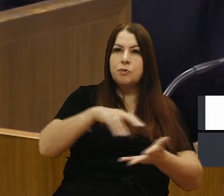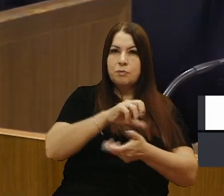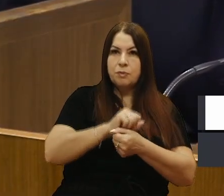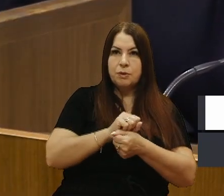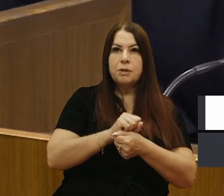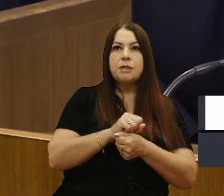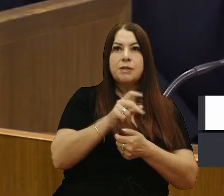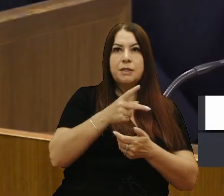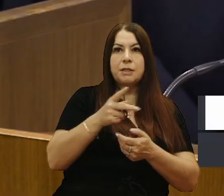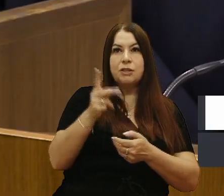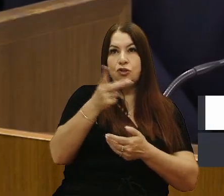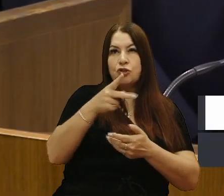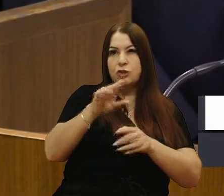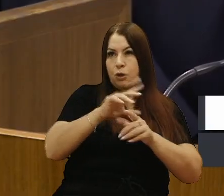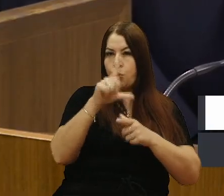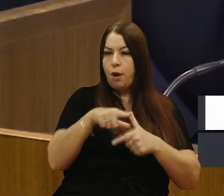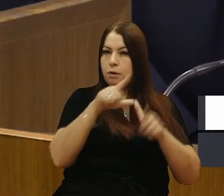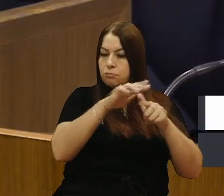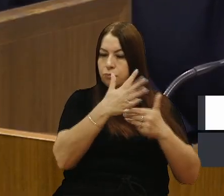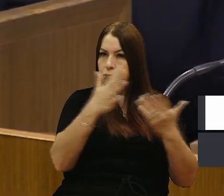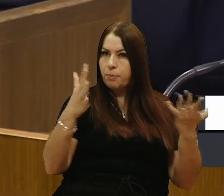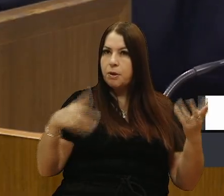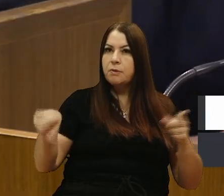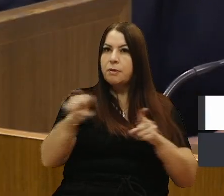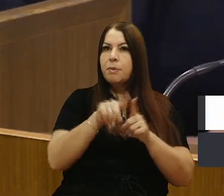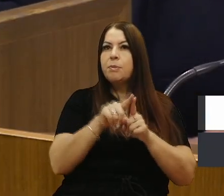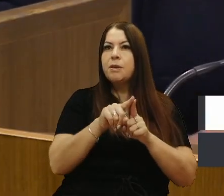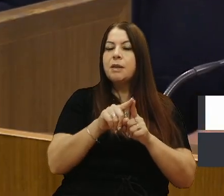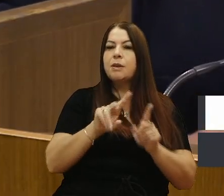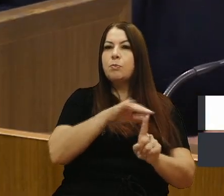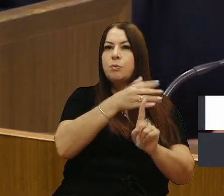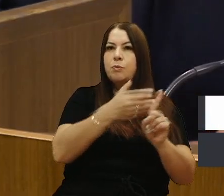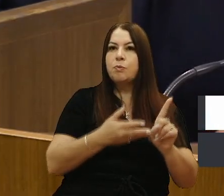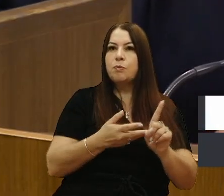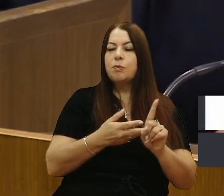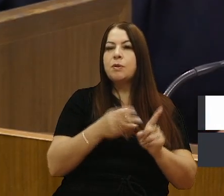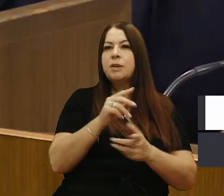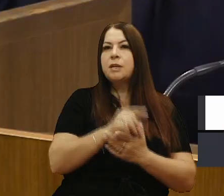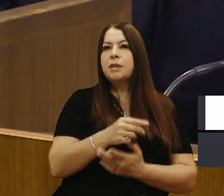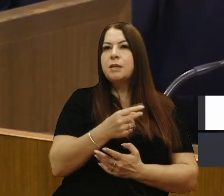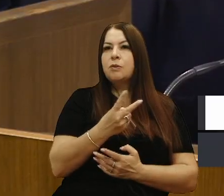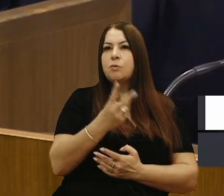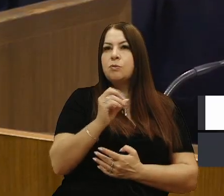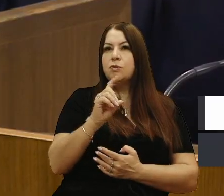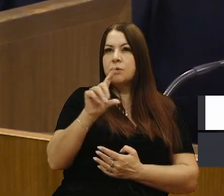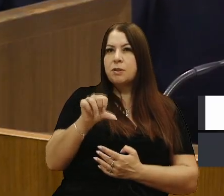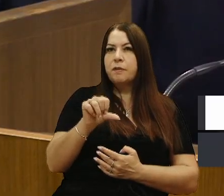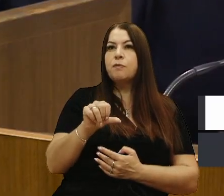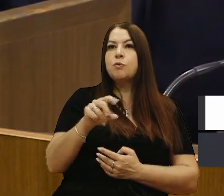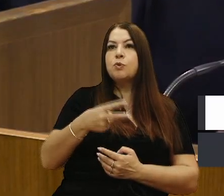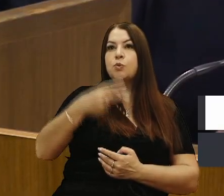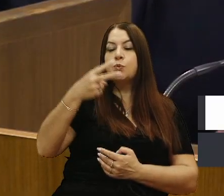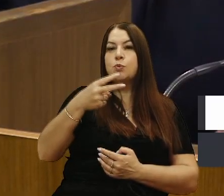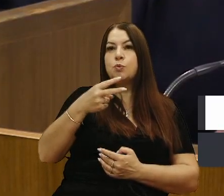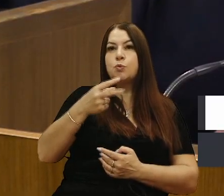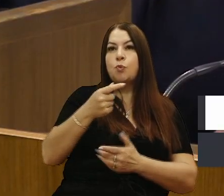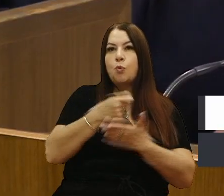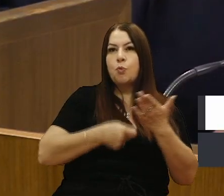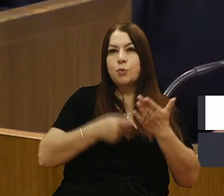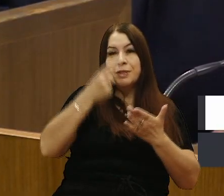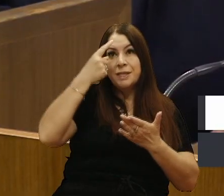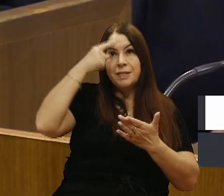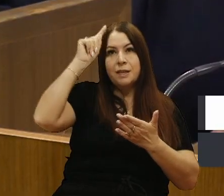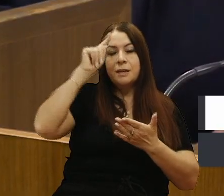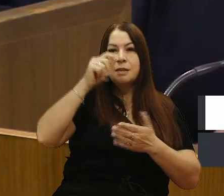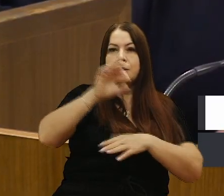de Ambientes. Em 2019, veio a menção honrosa no 32º concurso de ideias em